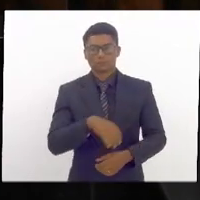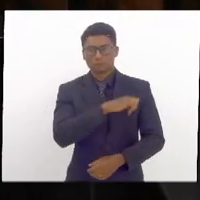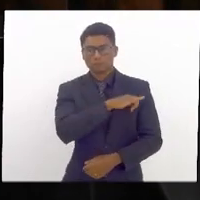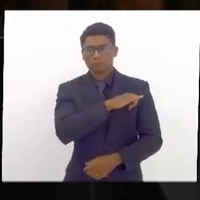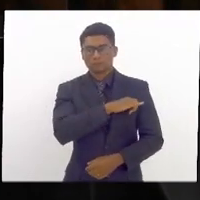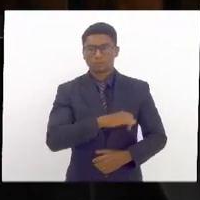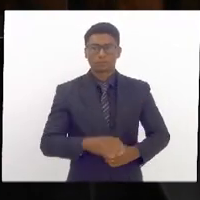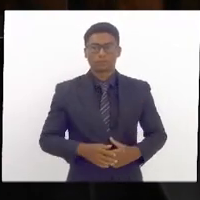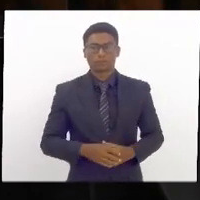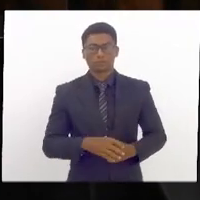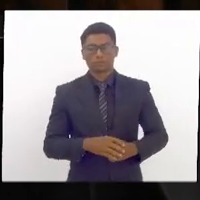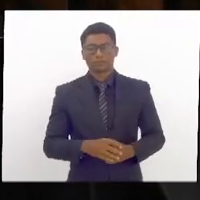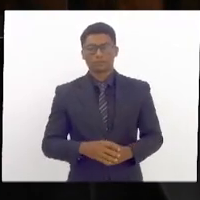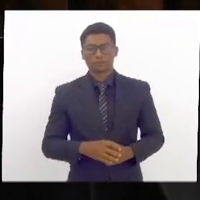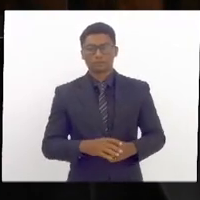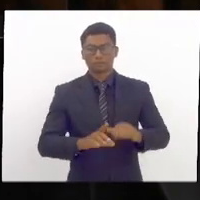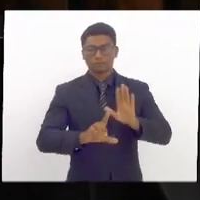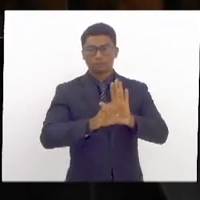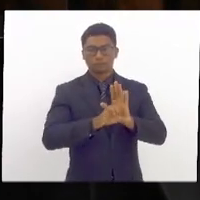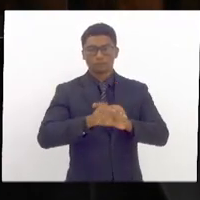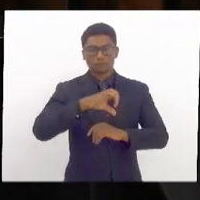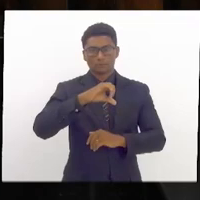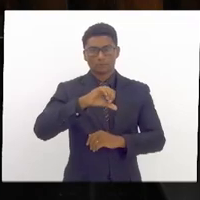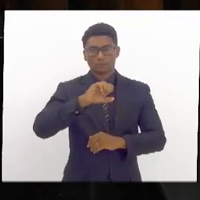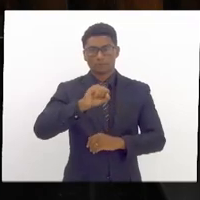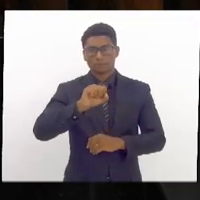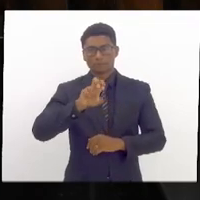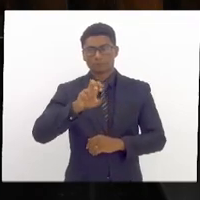indireta. A Lei 9.852...